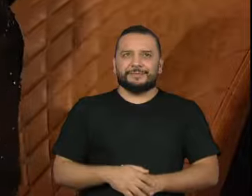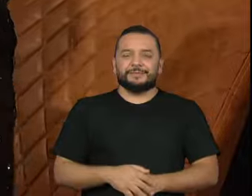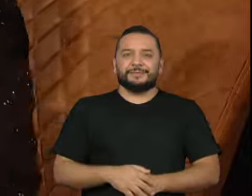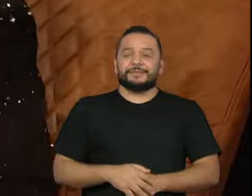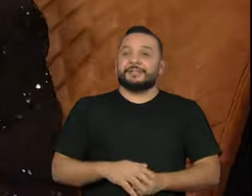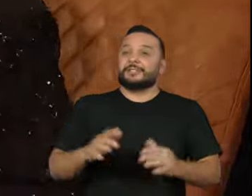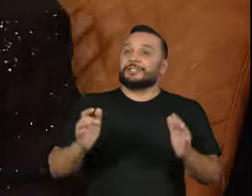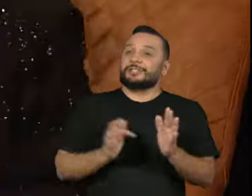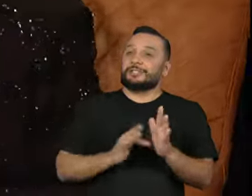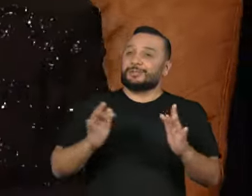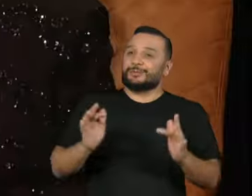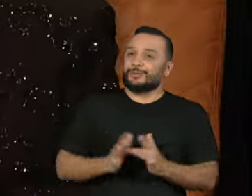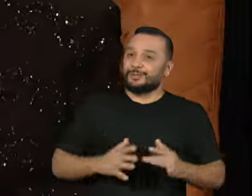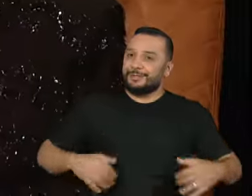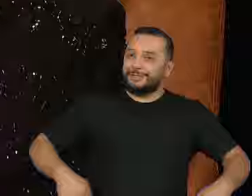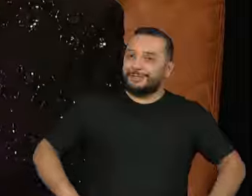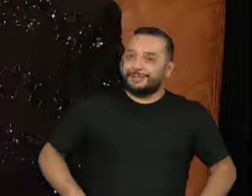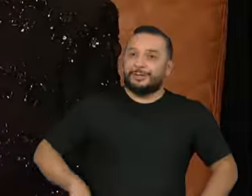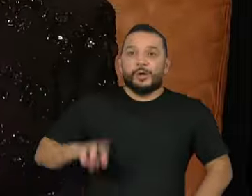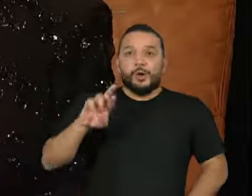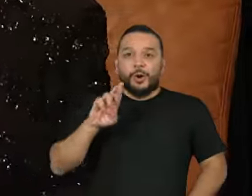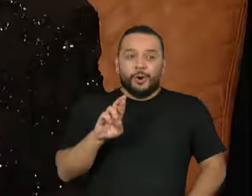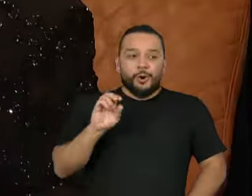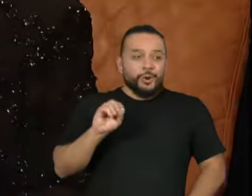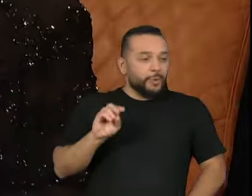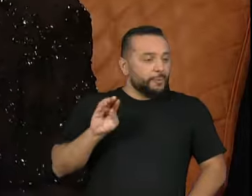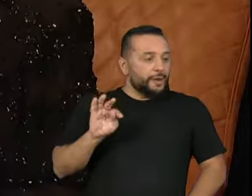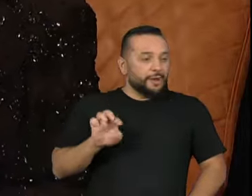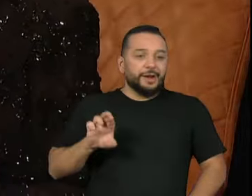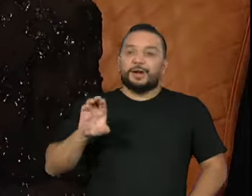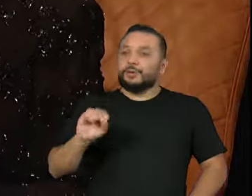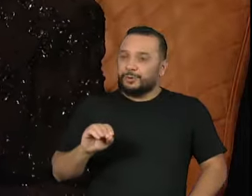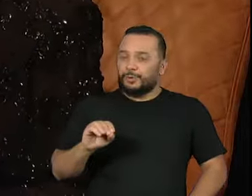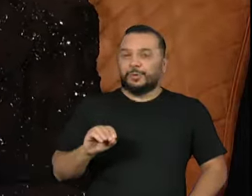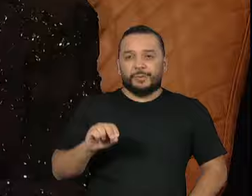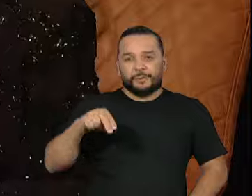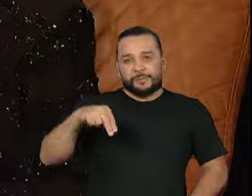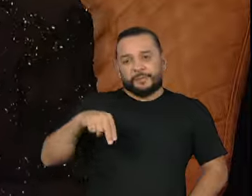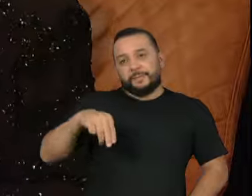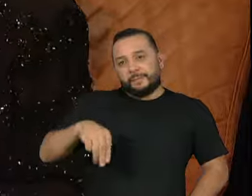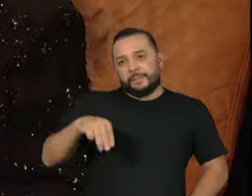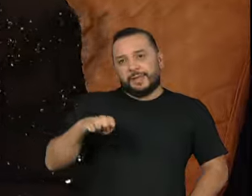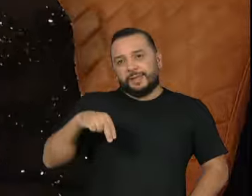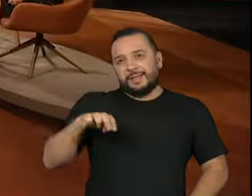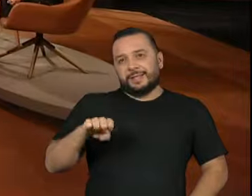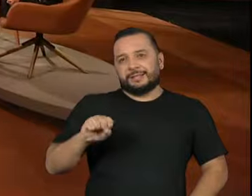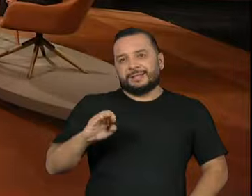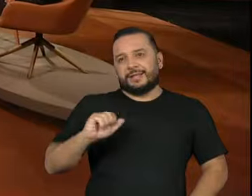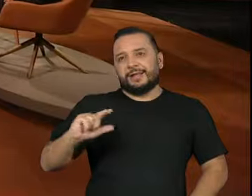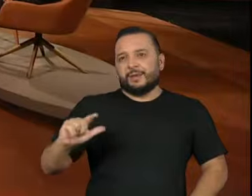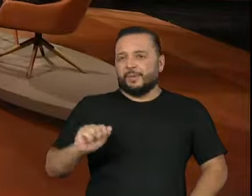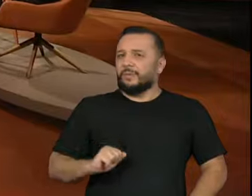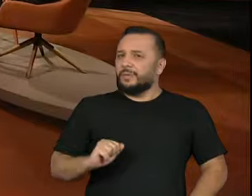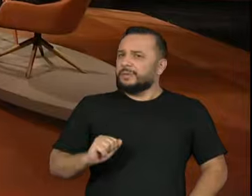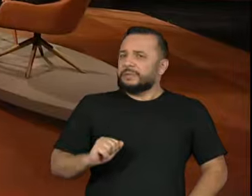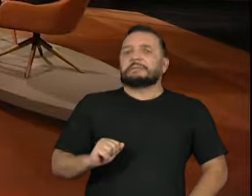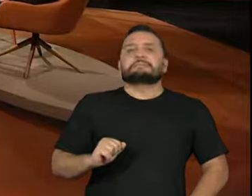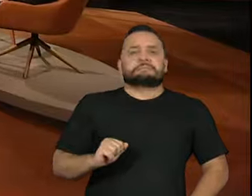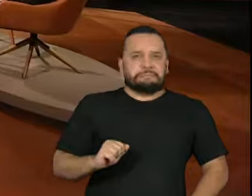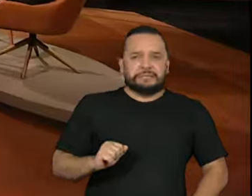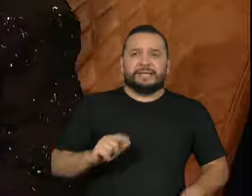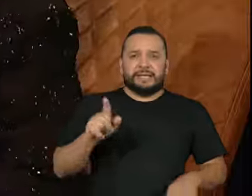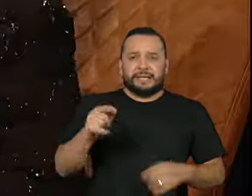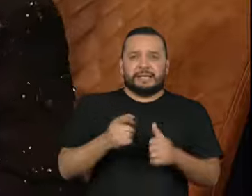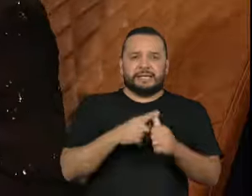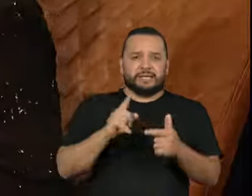Jesus, Roberto Menescal. Nossa, o Menescal é o meu passado, né? Ele com Ronaldo Bosco,